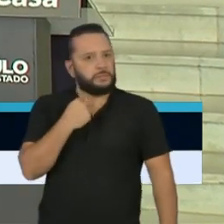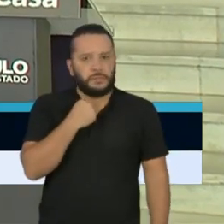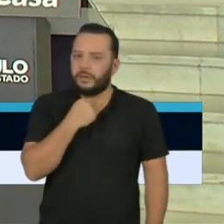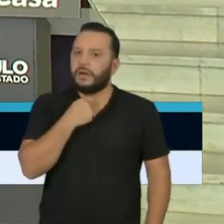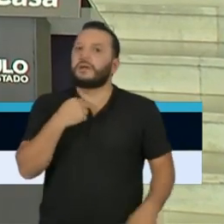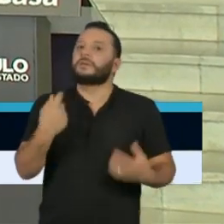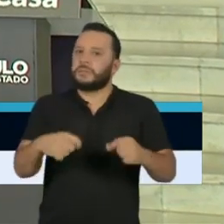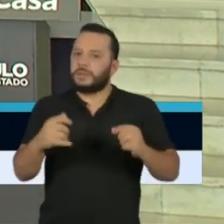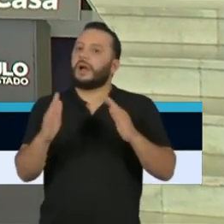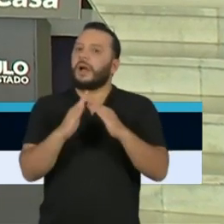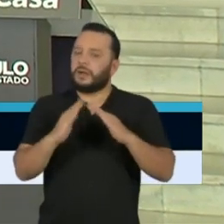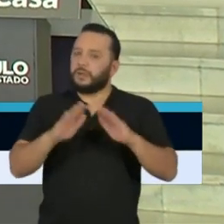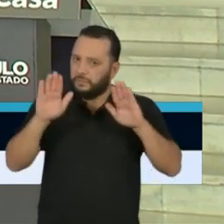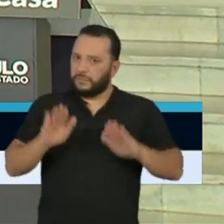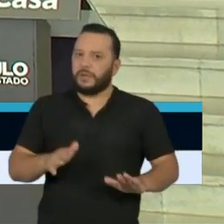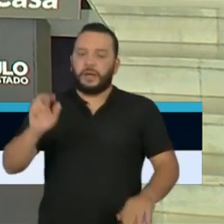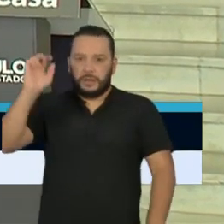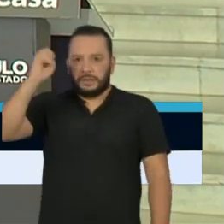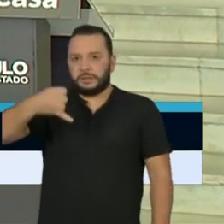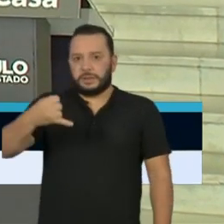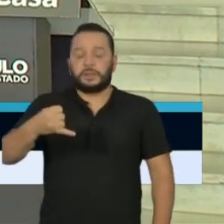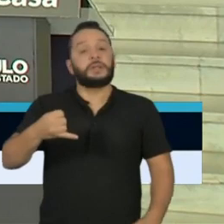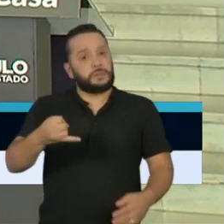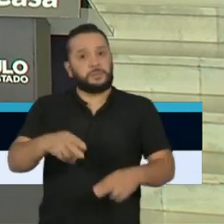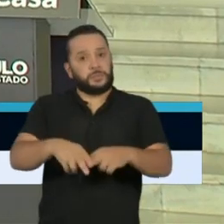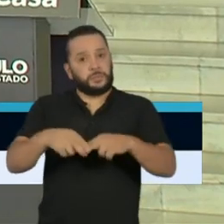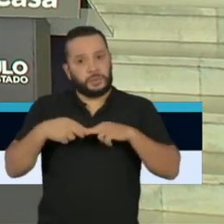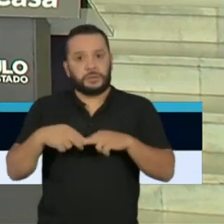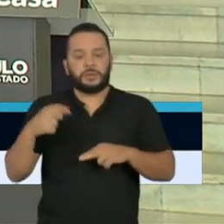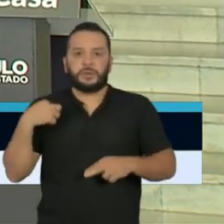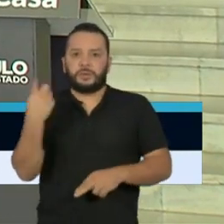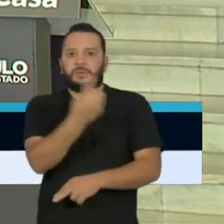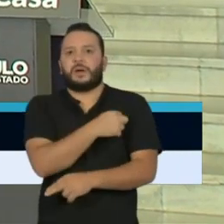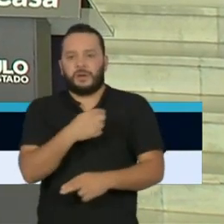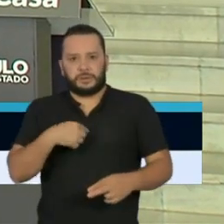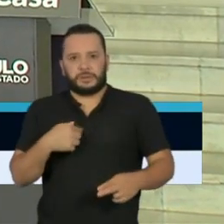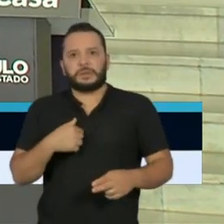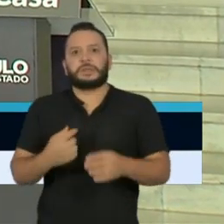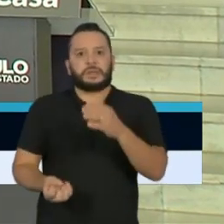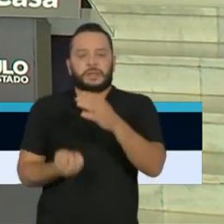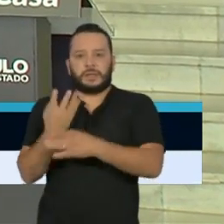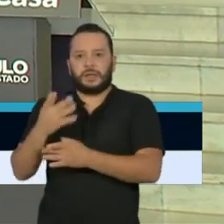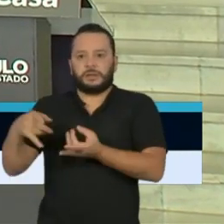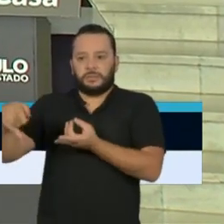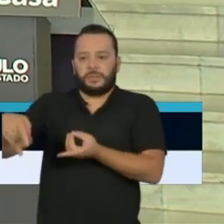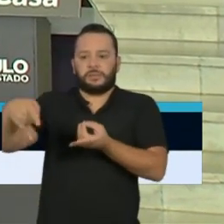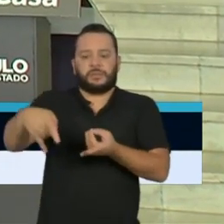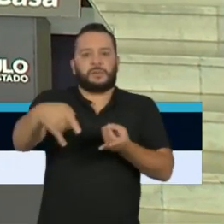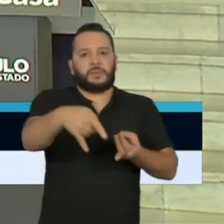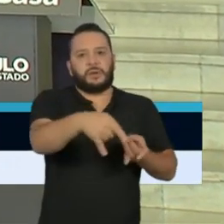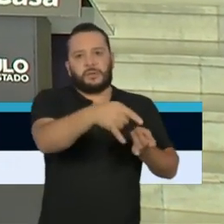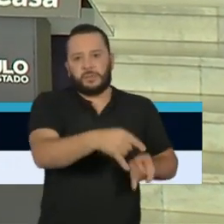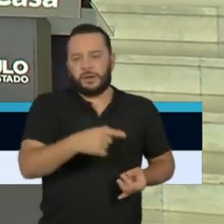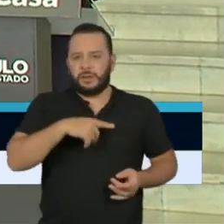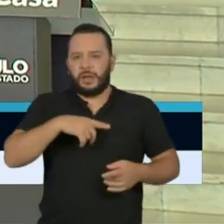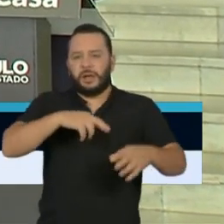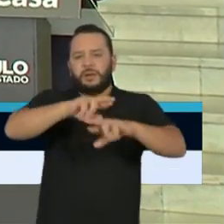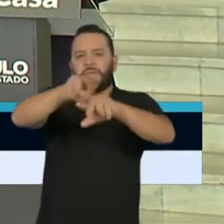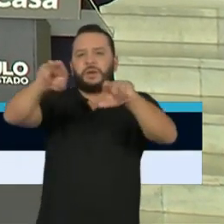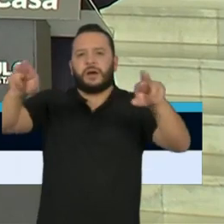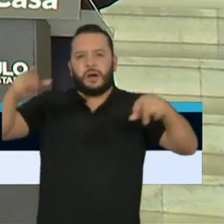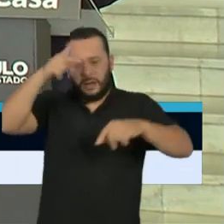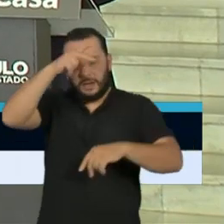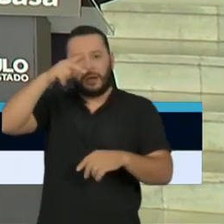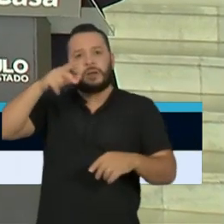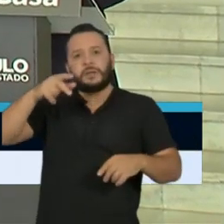do isolamento social, e é exatamente por essa razão que estamos fazendo mais leitos de campanha. Vários municípios,